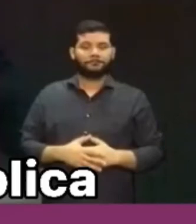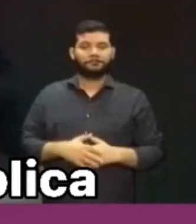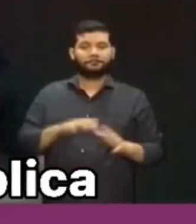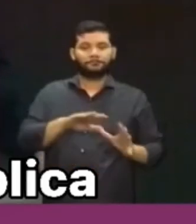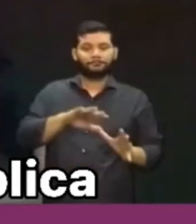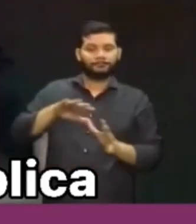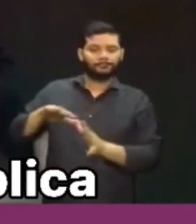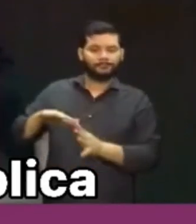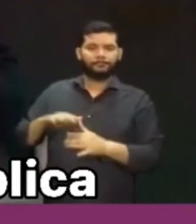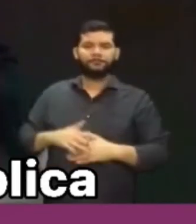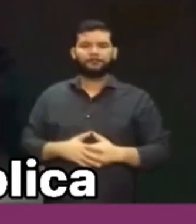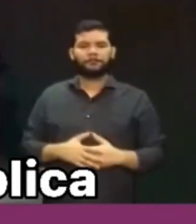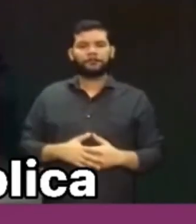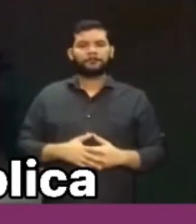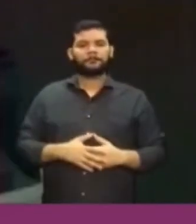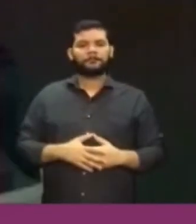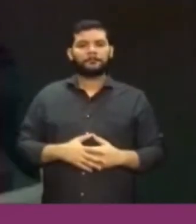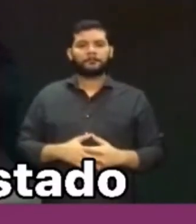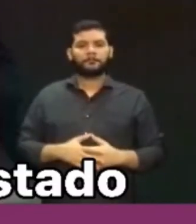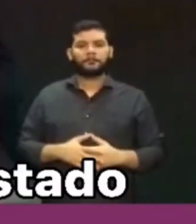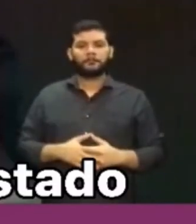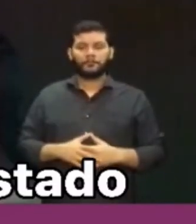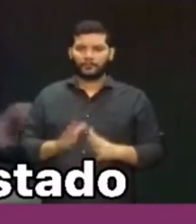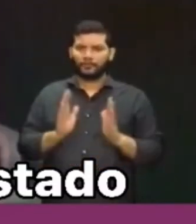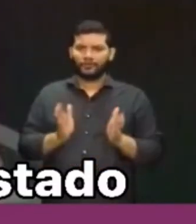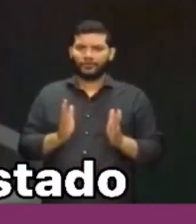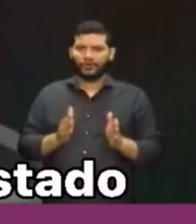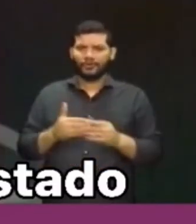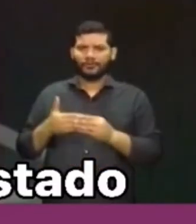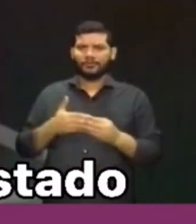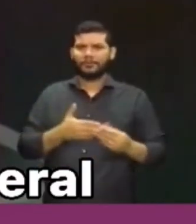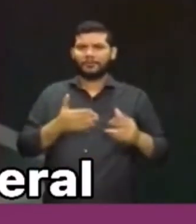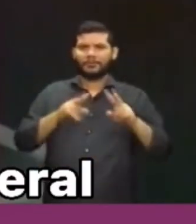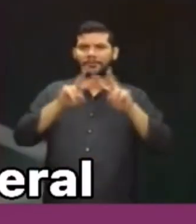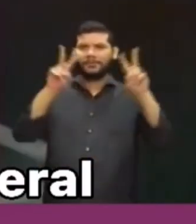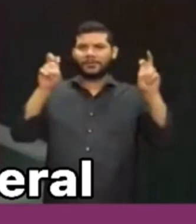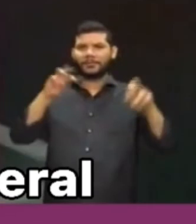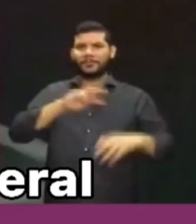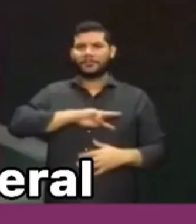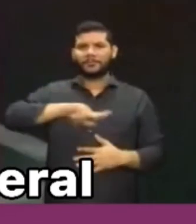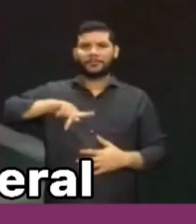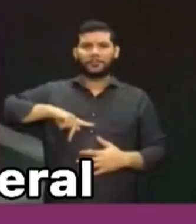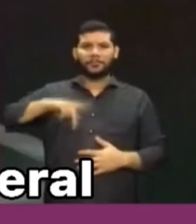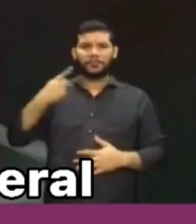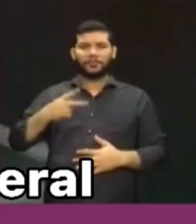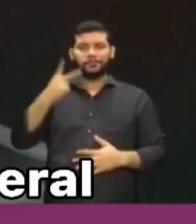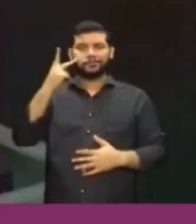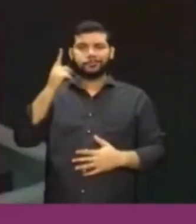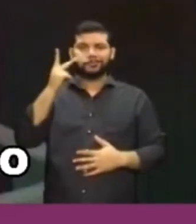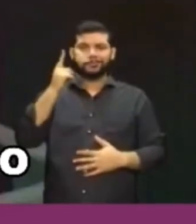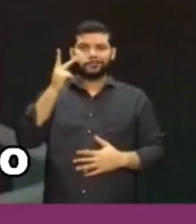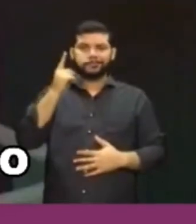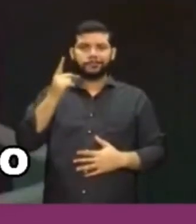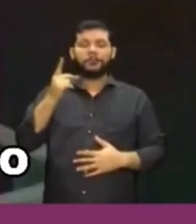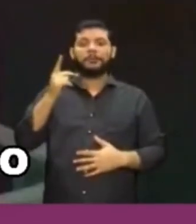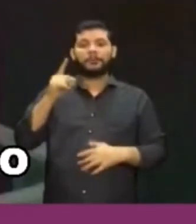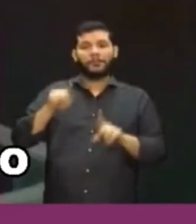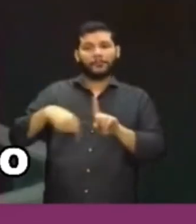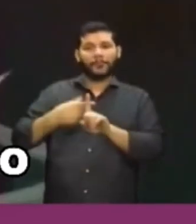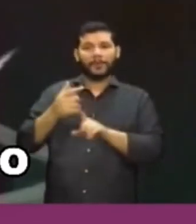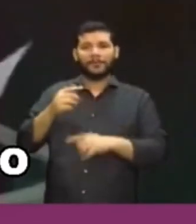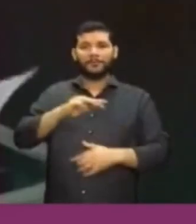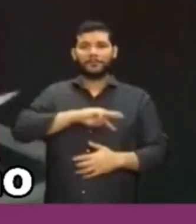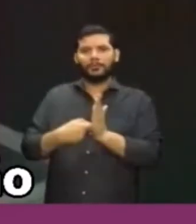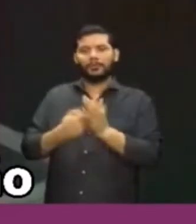que foi trazido à esfera pública pelo Ministério Público do Estado, pelo Ministério Público Federal, pelo Ministério Público